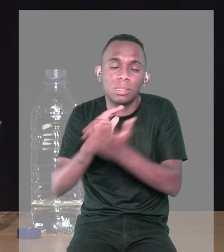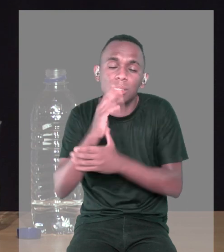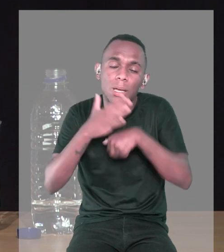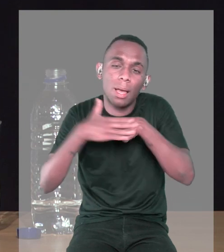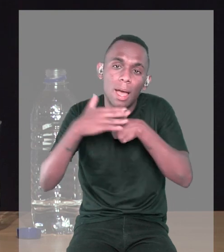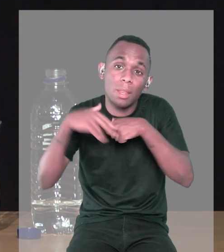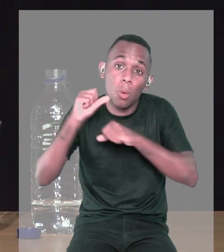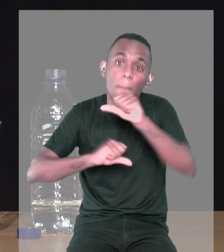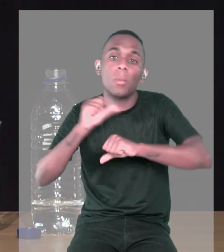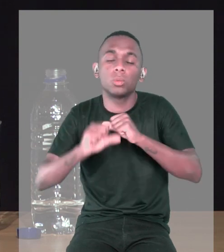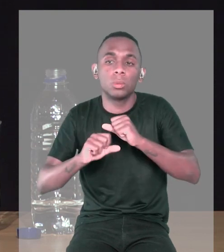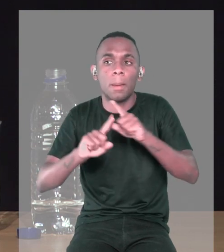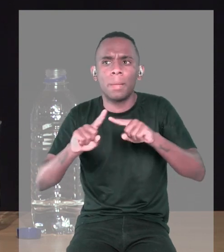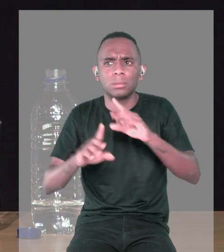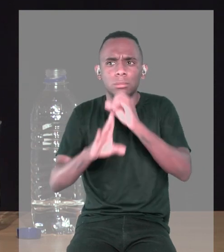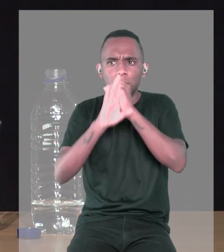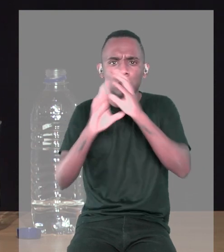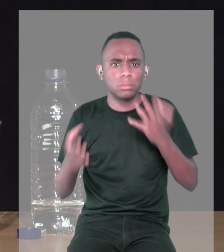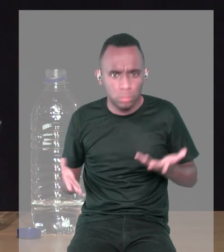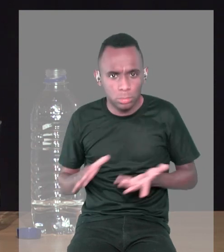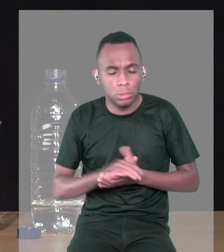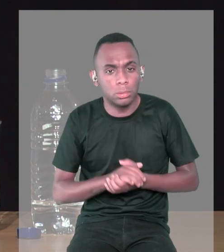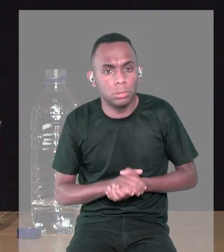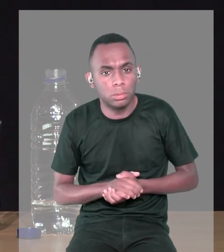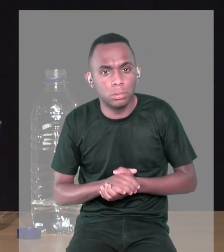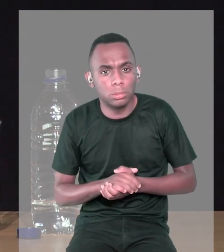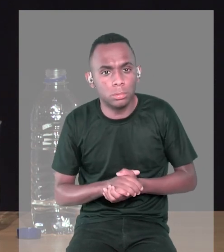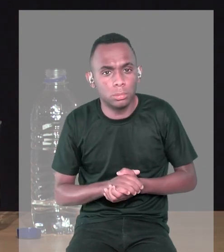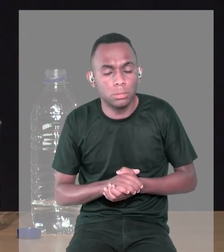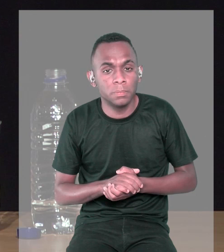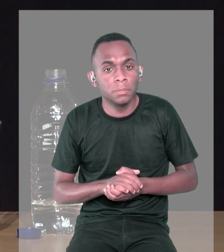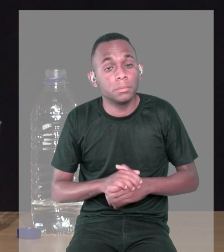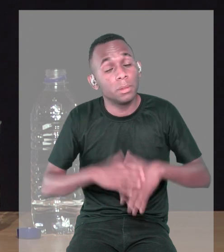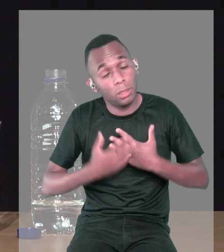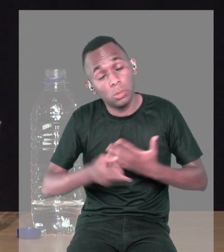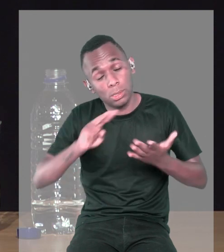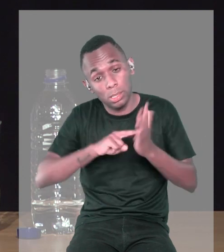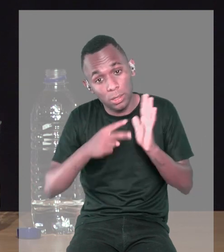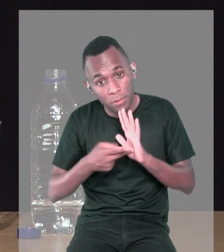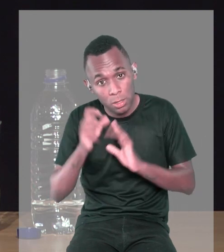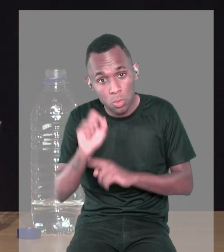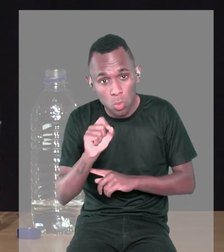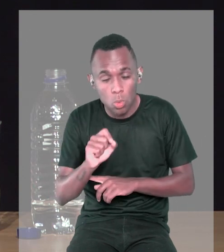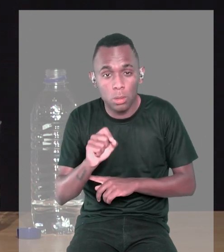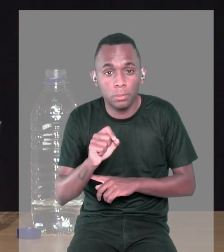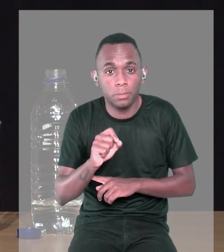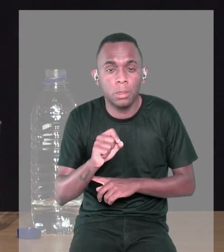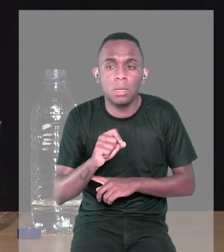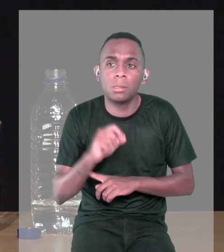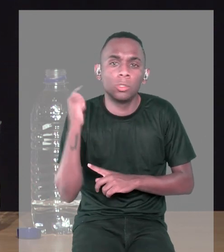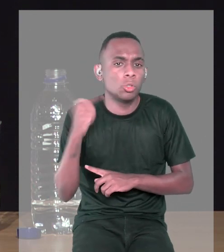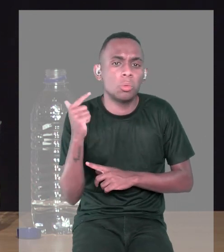Eu diria, nesse sentido, que eu não tenho problema com a palavra retórica. Acho que é sempre